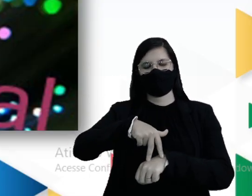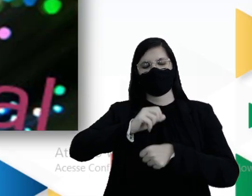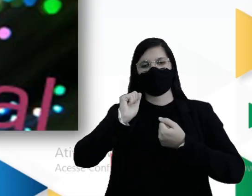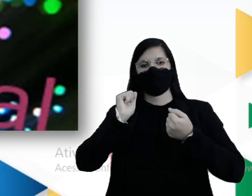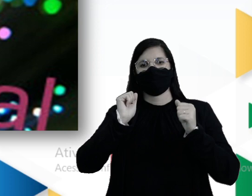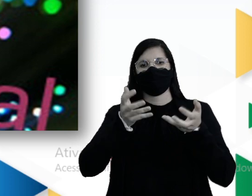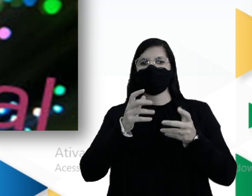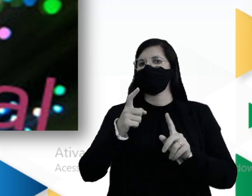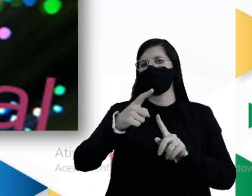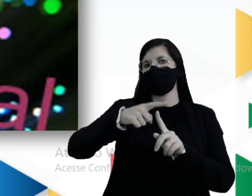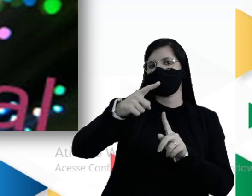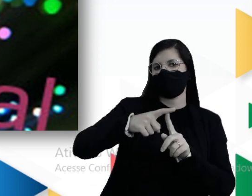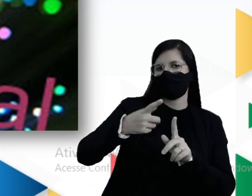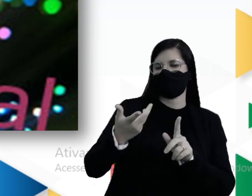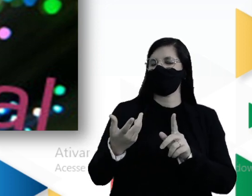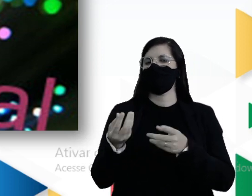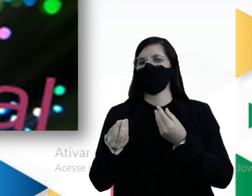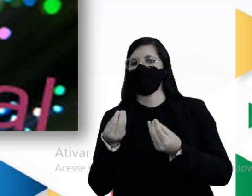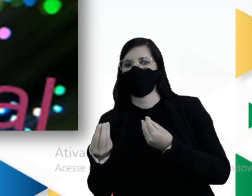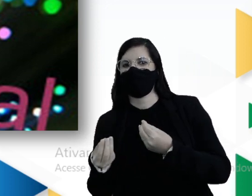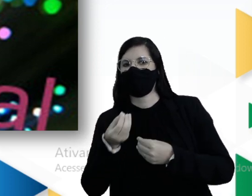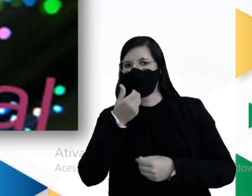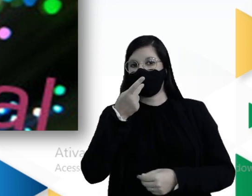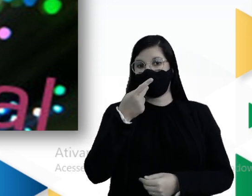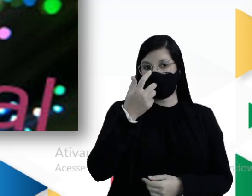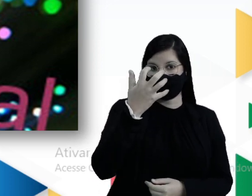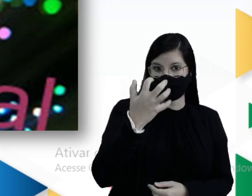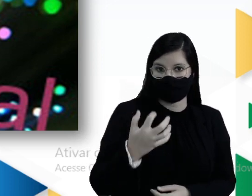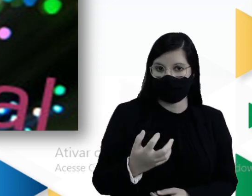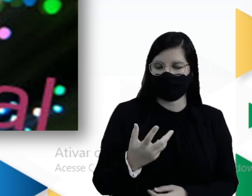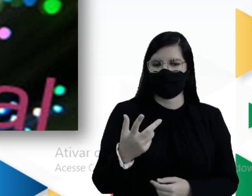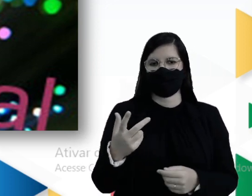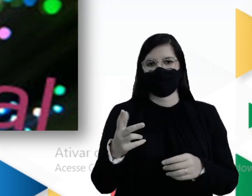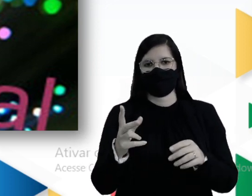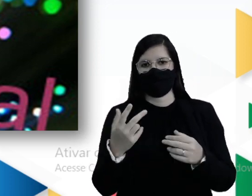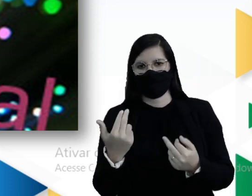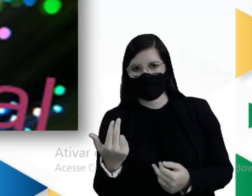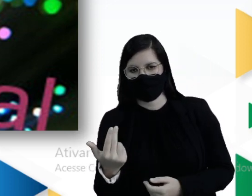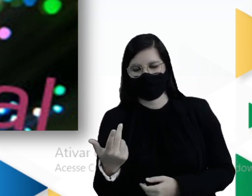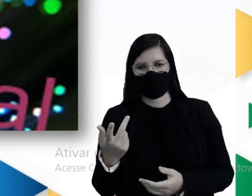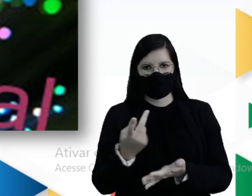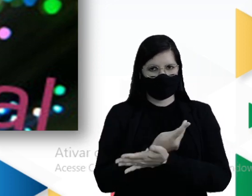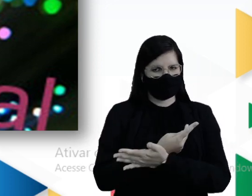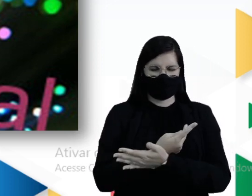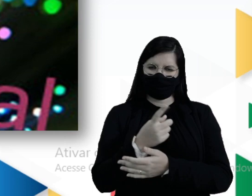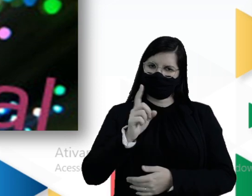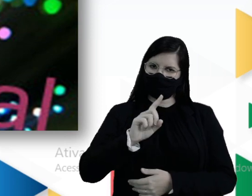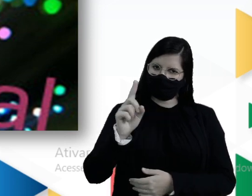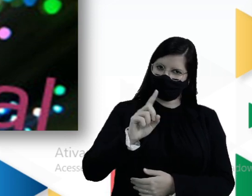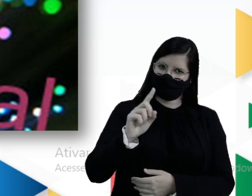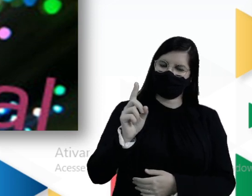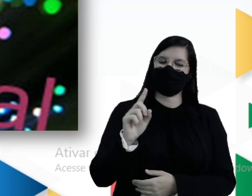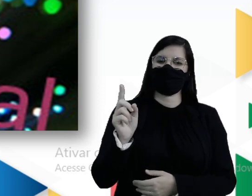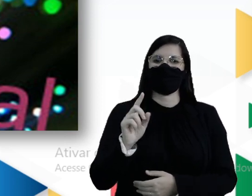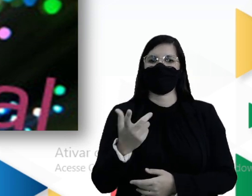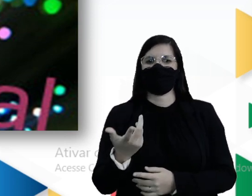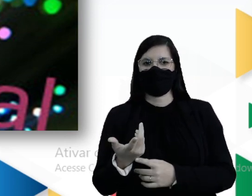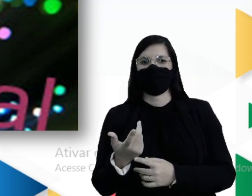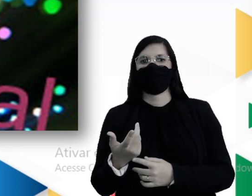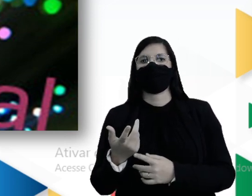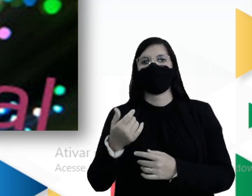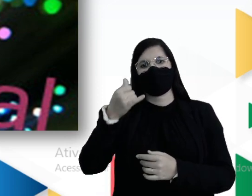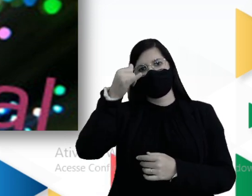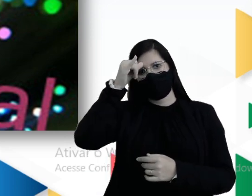tipo assim, como, fala sério, igual. Esse tipo de linguagem é errado? Não, não é errada. O que deve